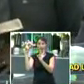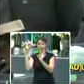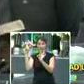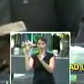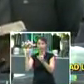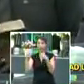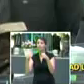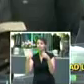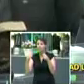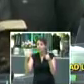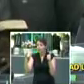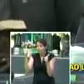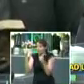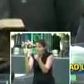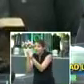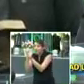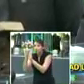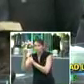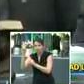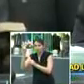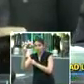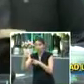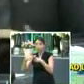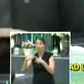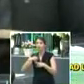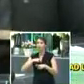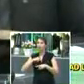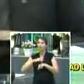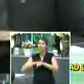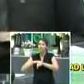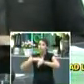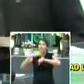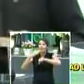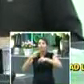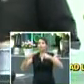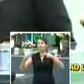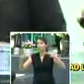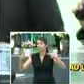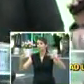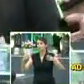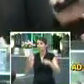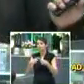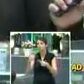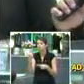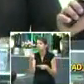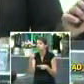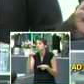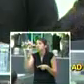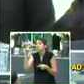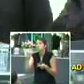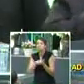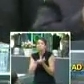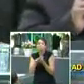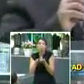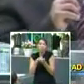dá muito fruto, porque sem mim nada podeis